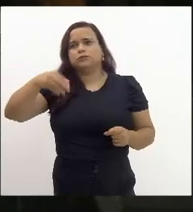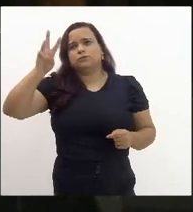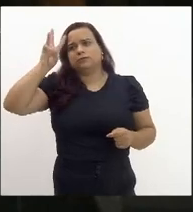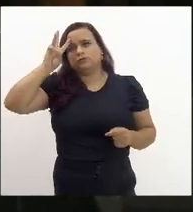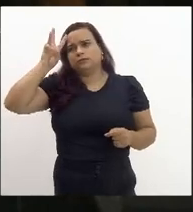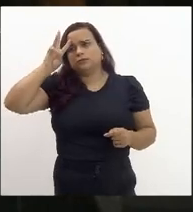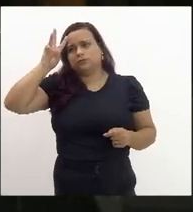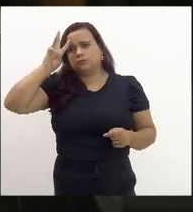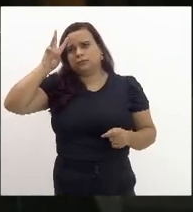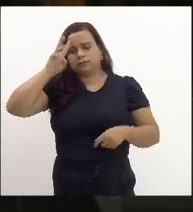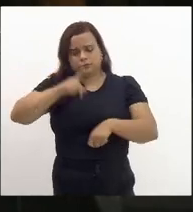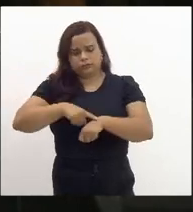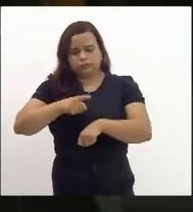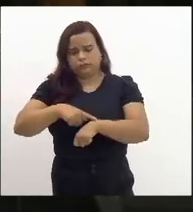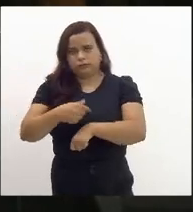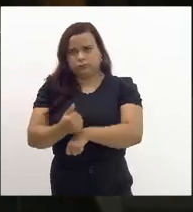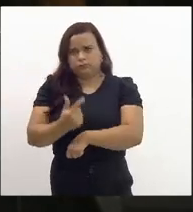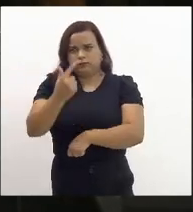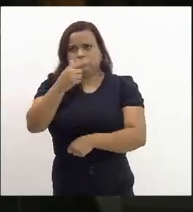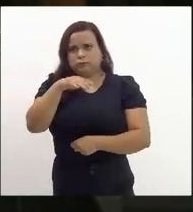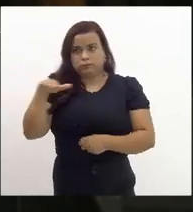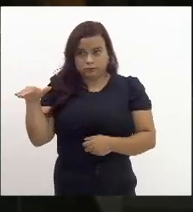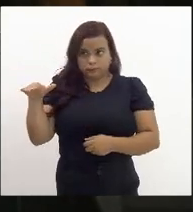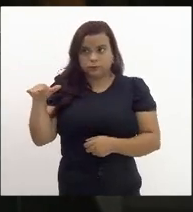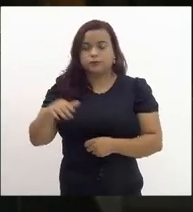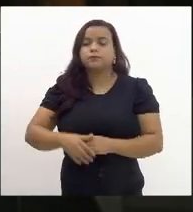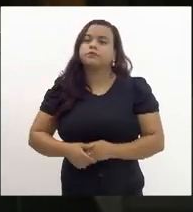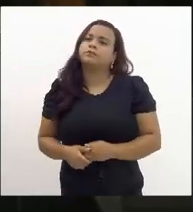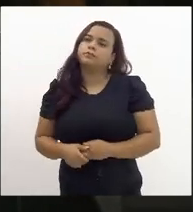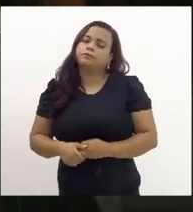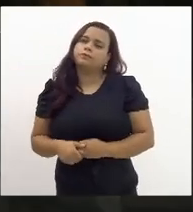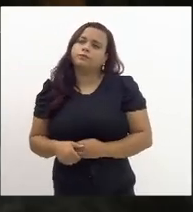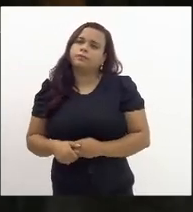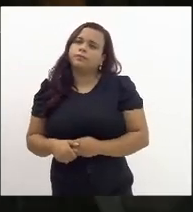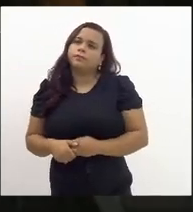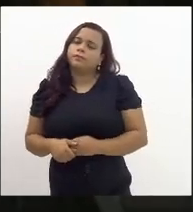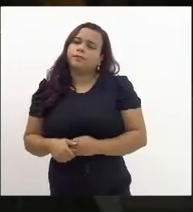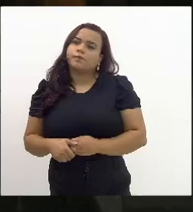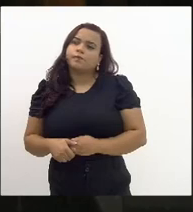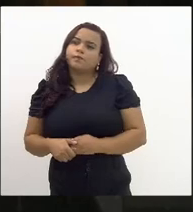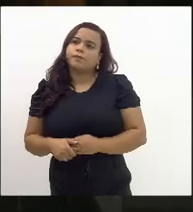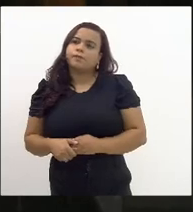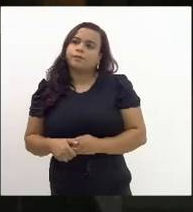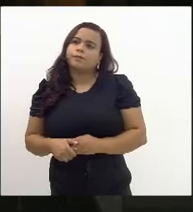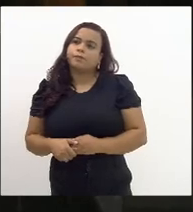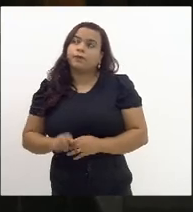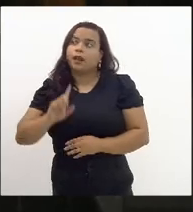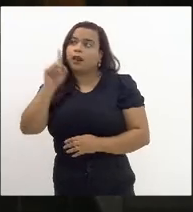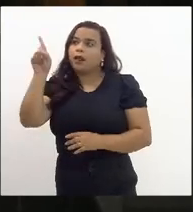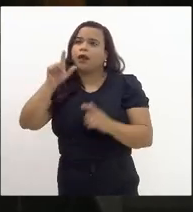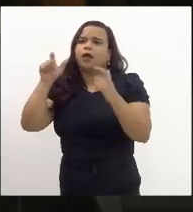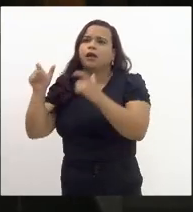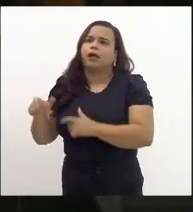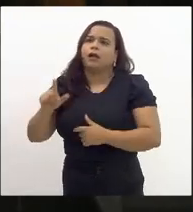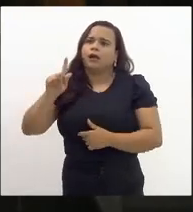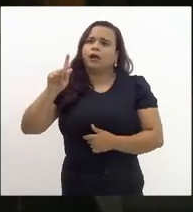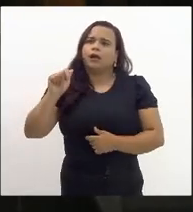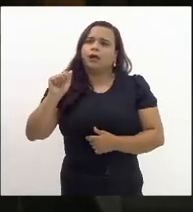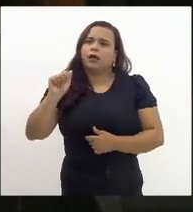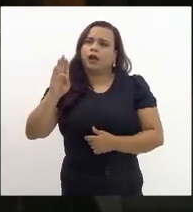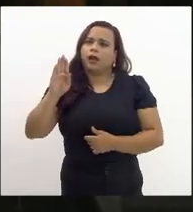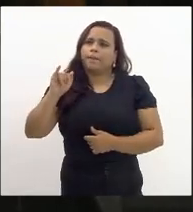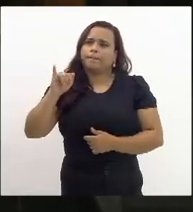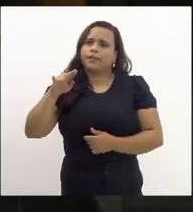às 12 horas e 30 minutos, no gabinete do mesmo,